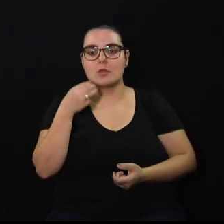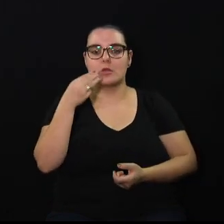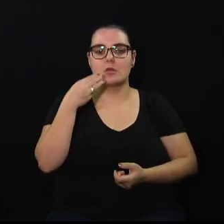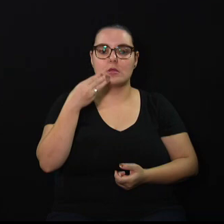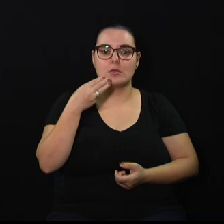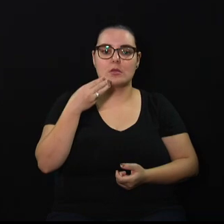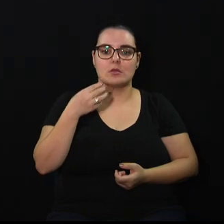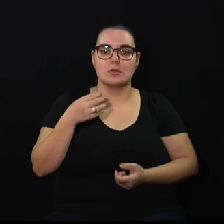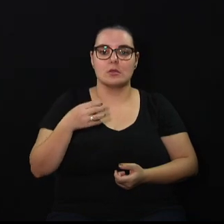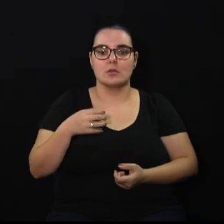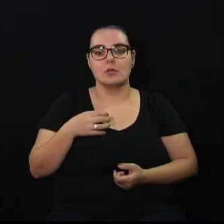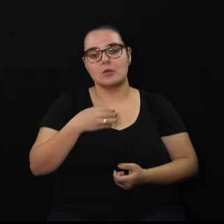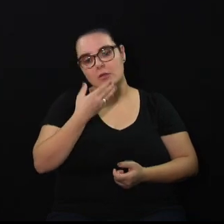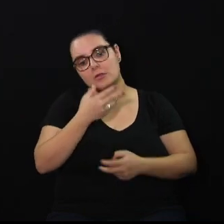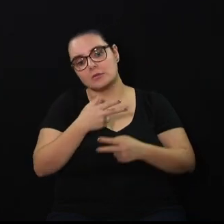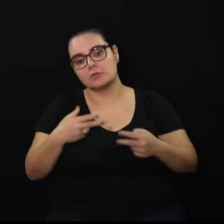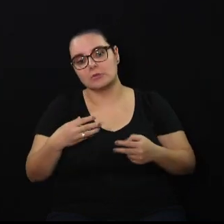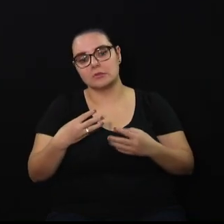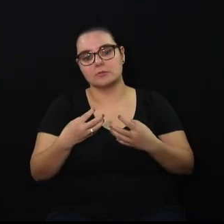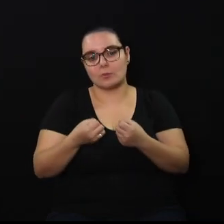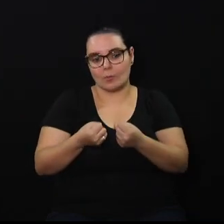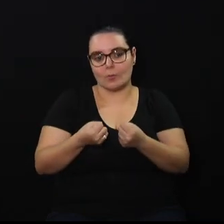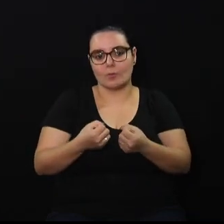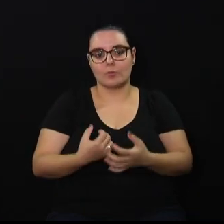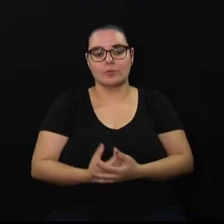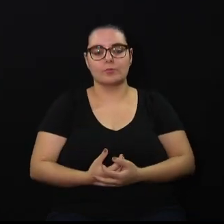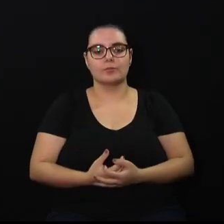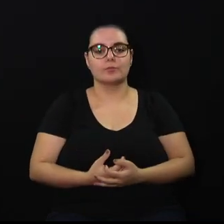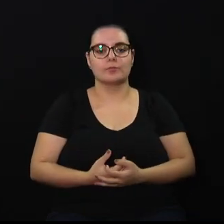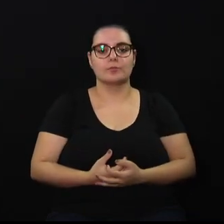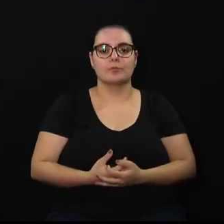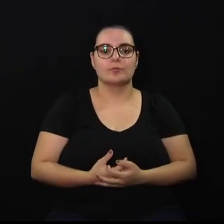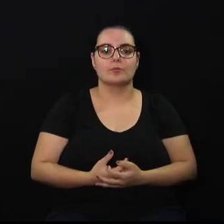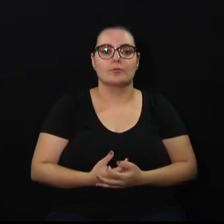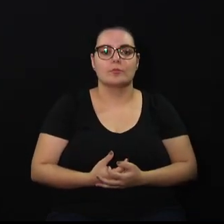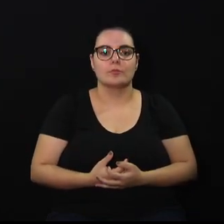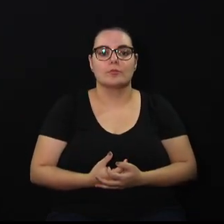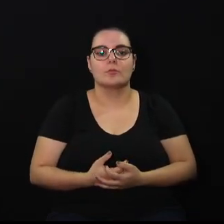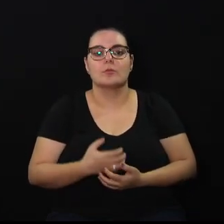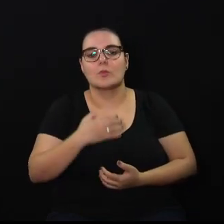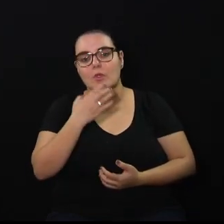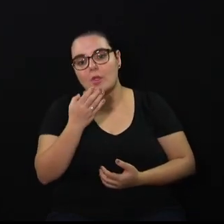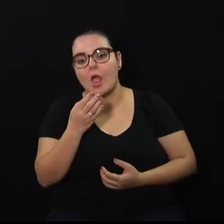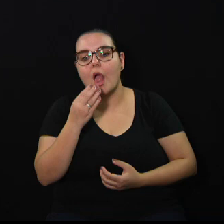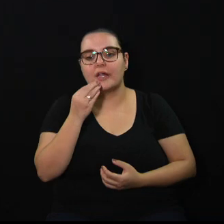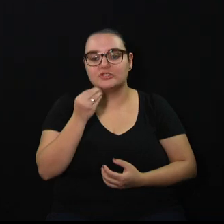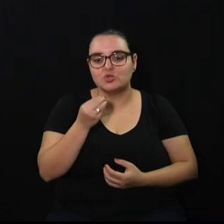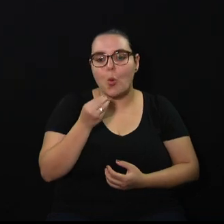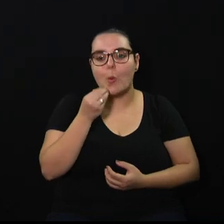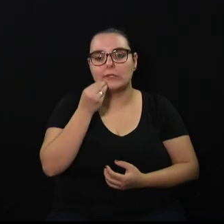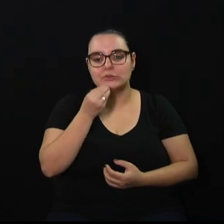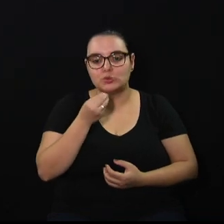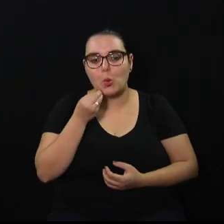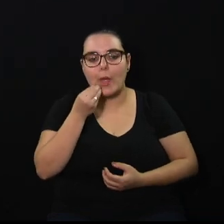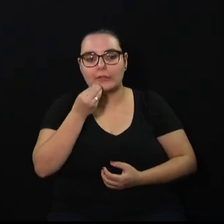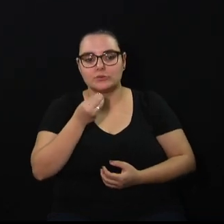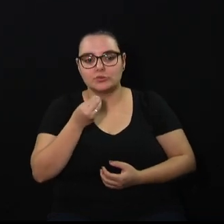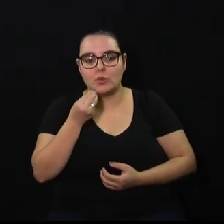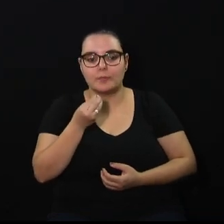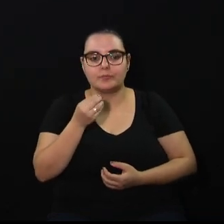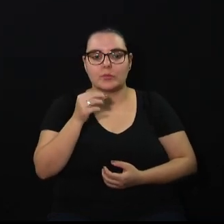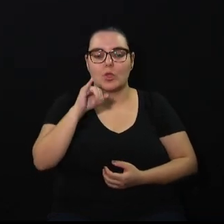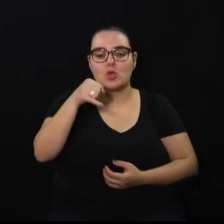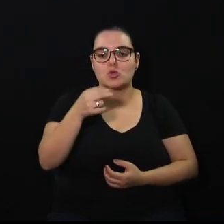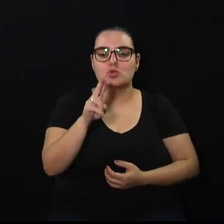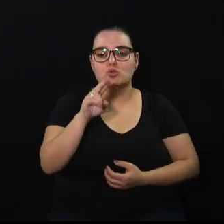frutas secas né os alimentos borrachudos que há que entrar o